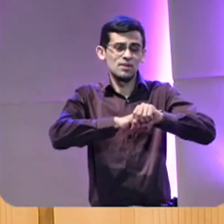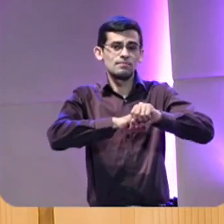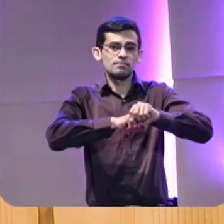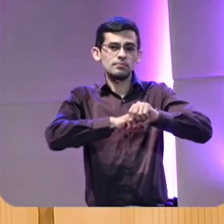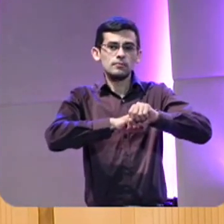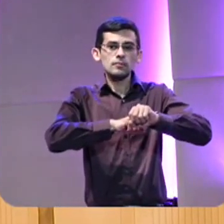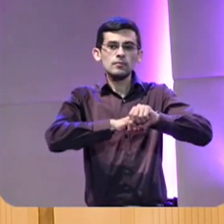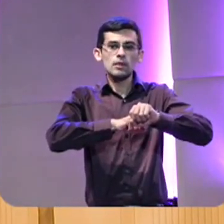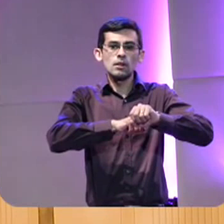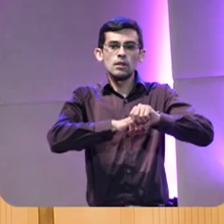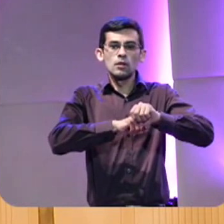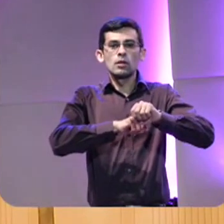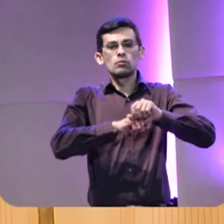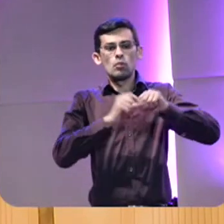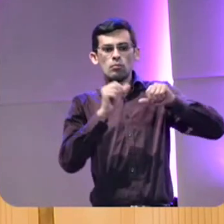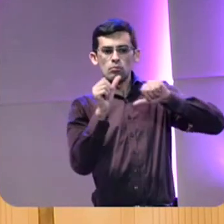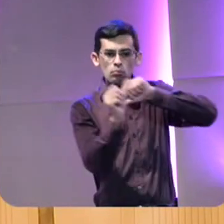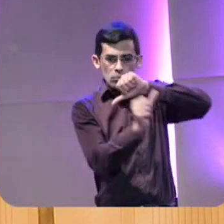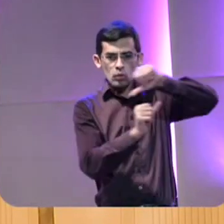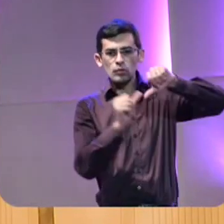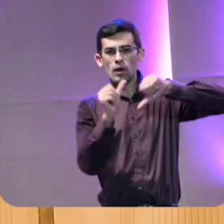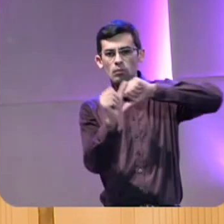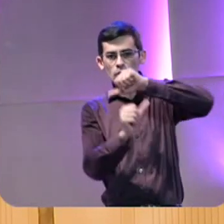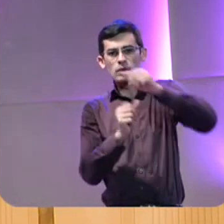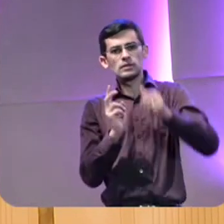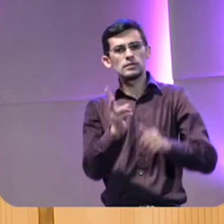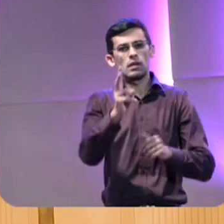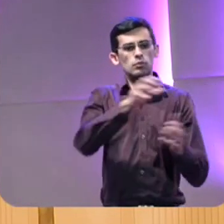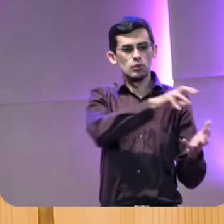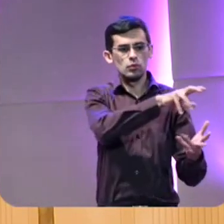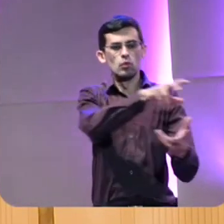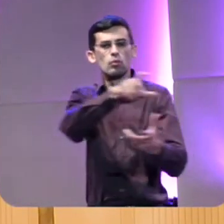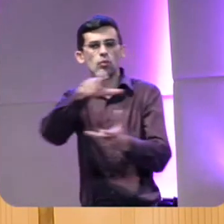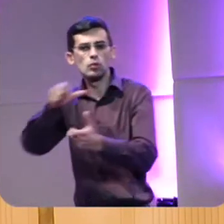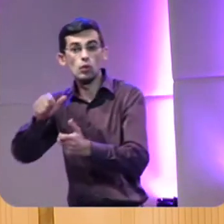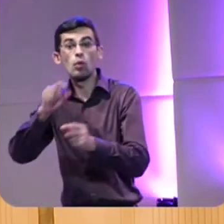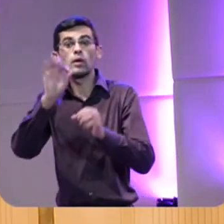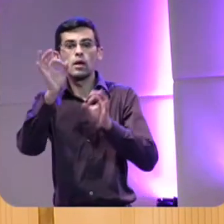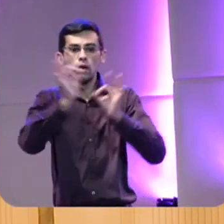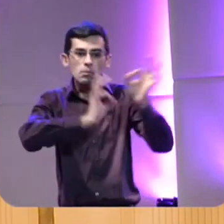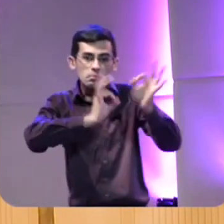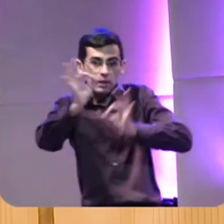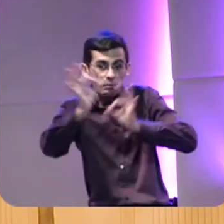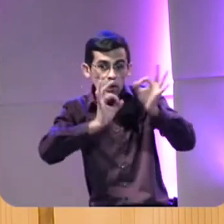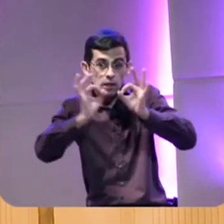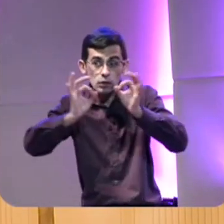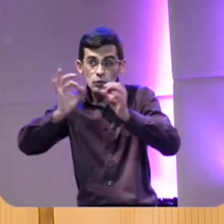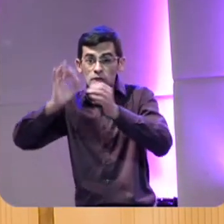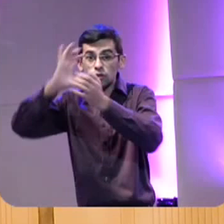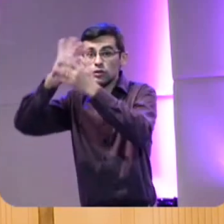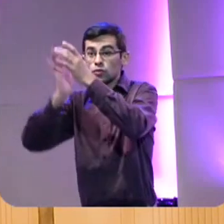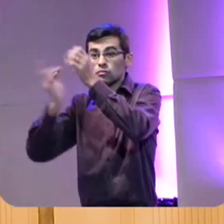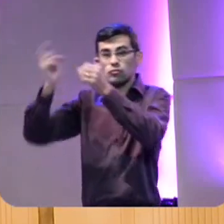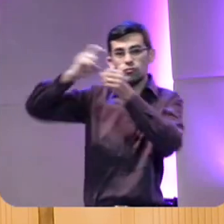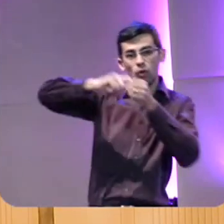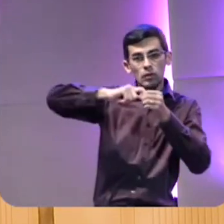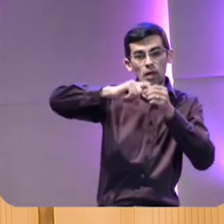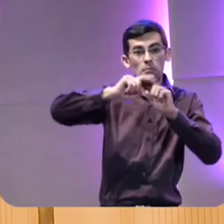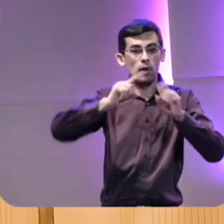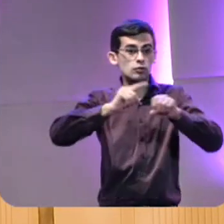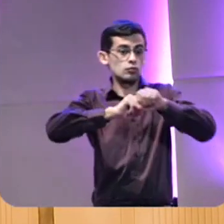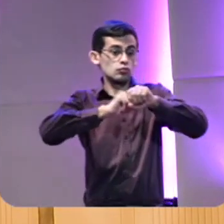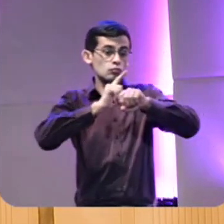eles são cíclicos na história da humanidade, preparando a volta de Jesus, mas que vai chegar um